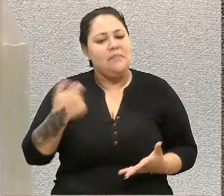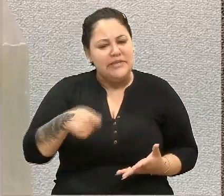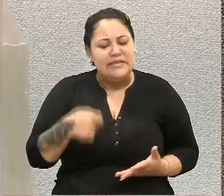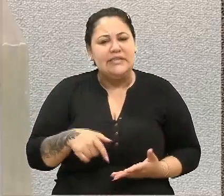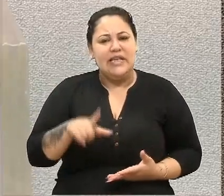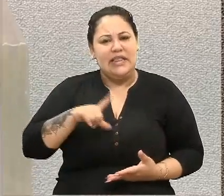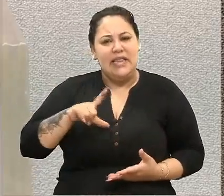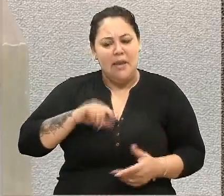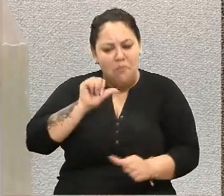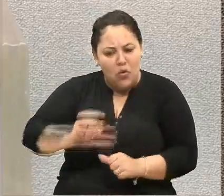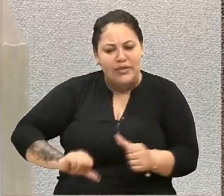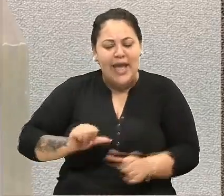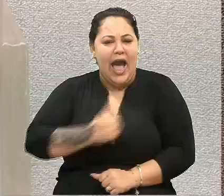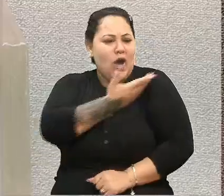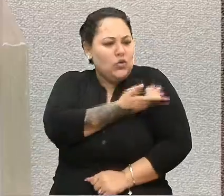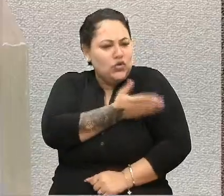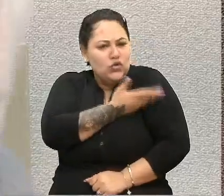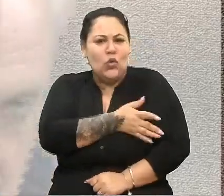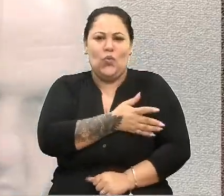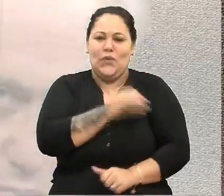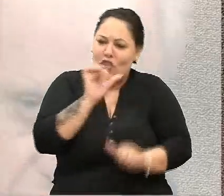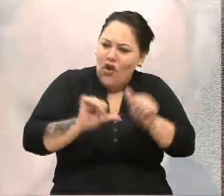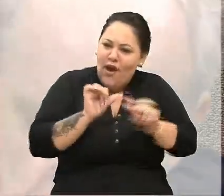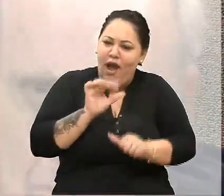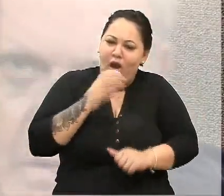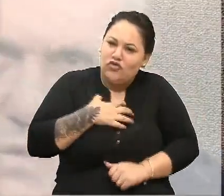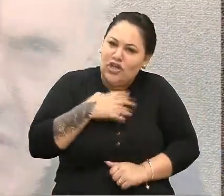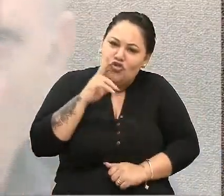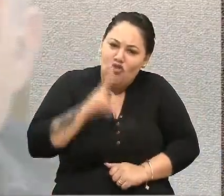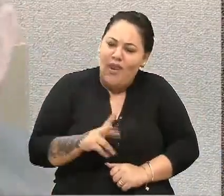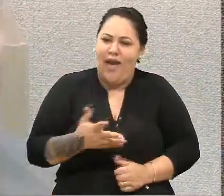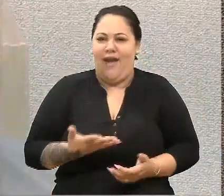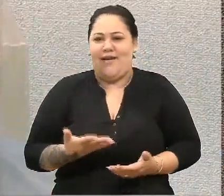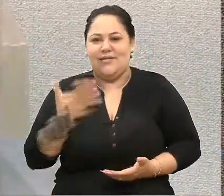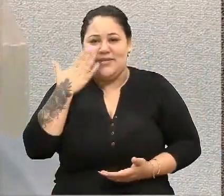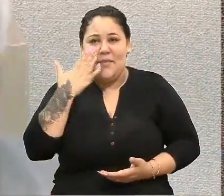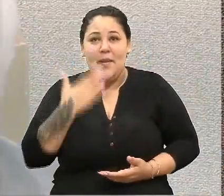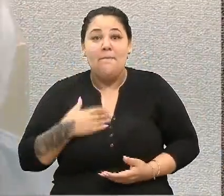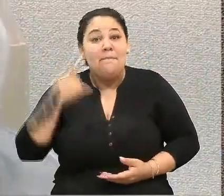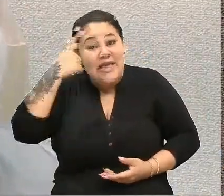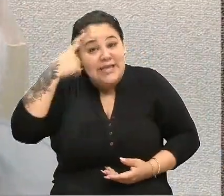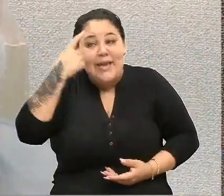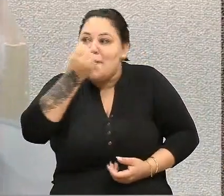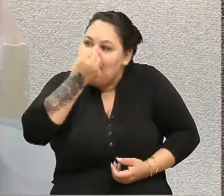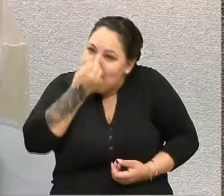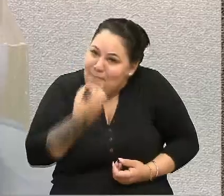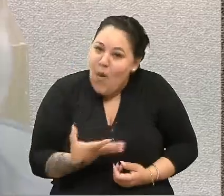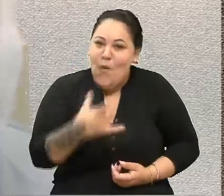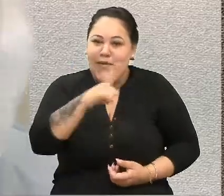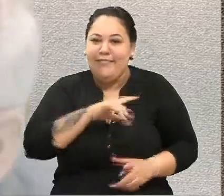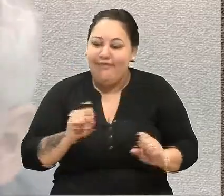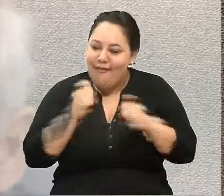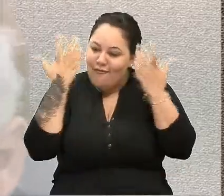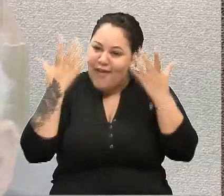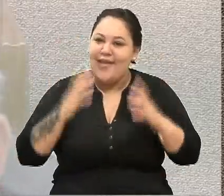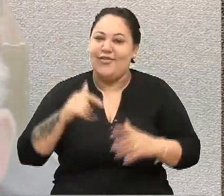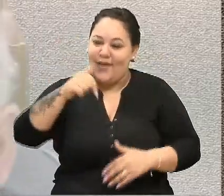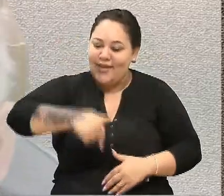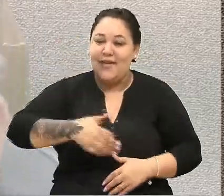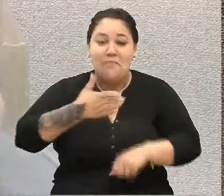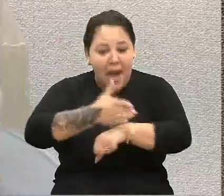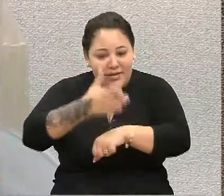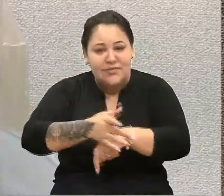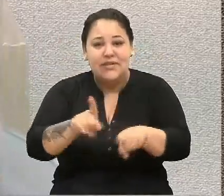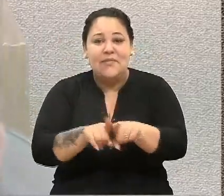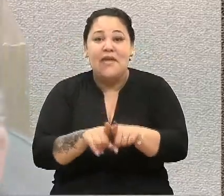essa mudança de olhar, né? Que olhe com bons olhos e diga, poxa, que bom que a nossa cidade está tendo esses eventos, e participar, né?